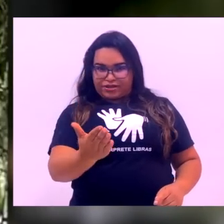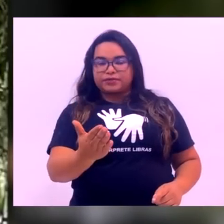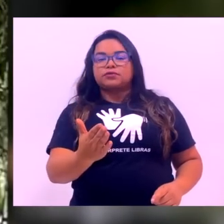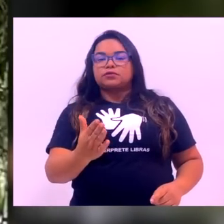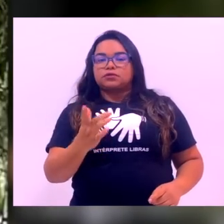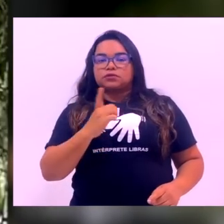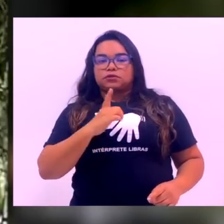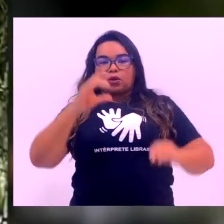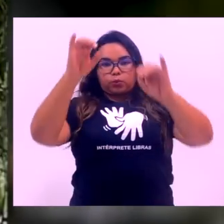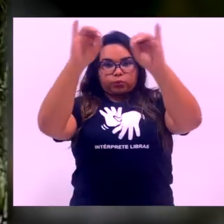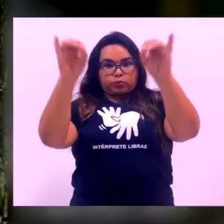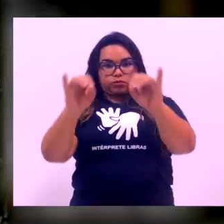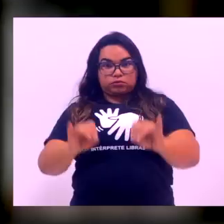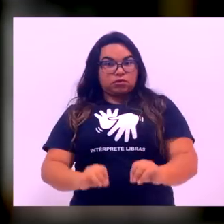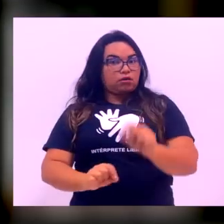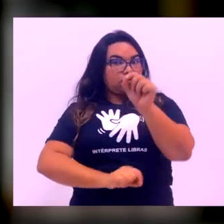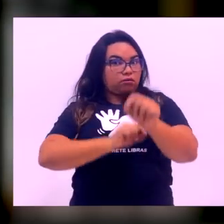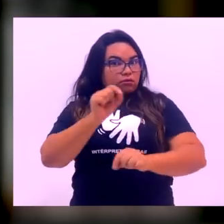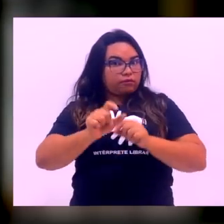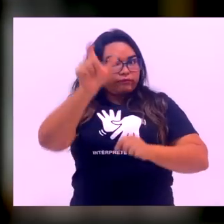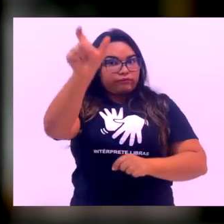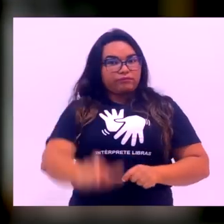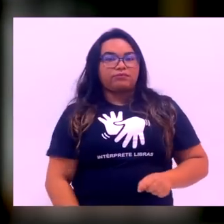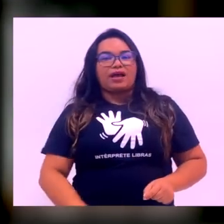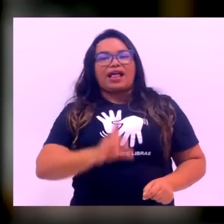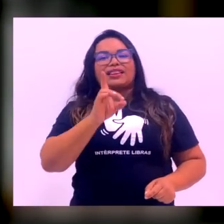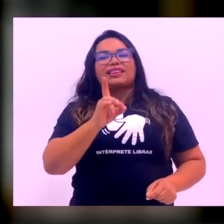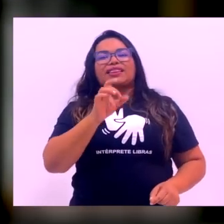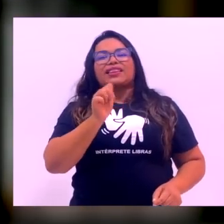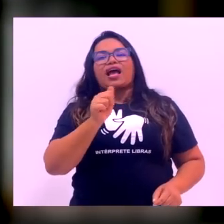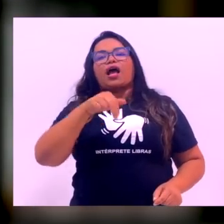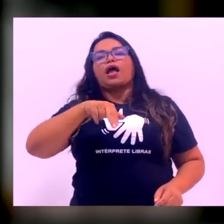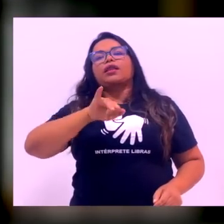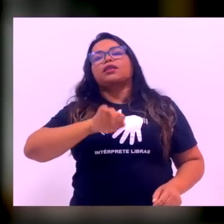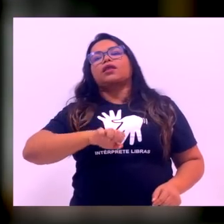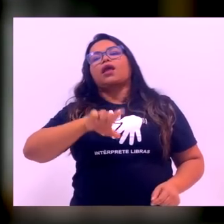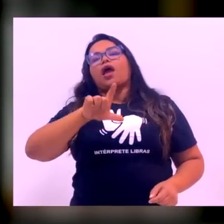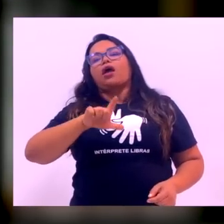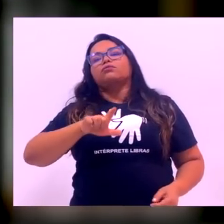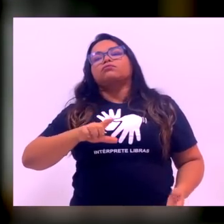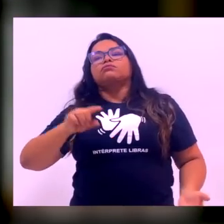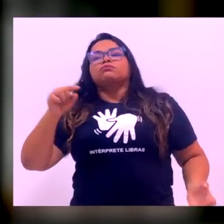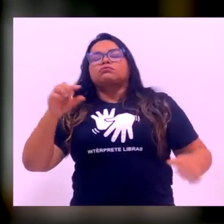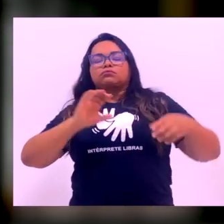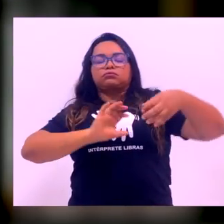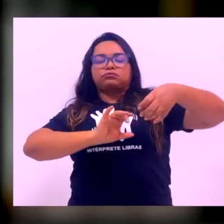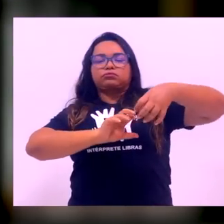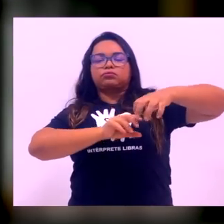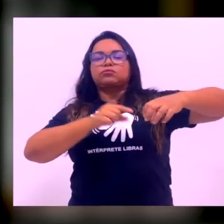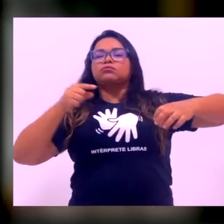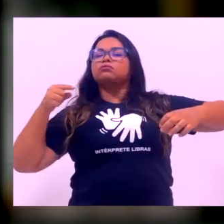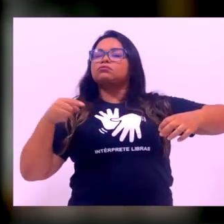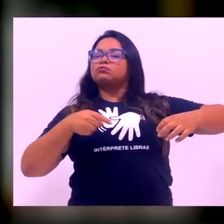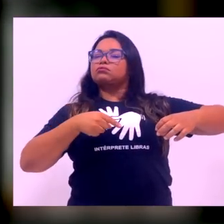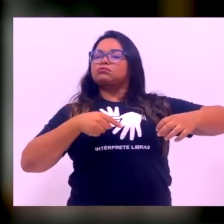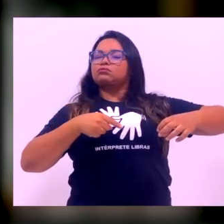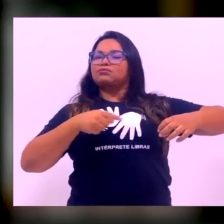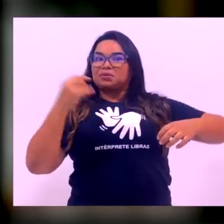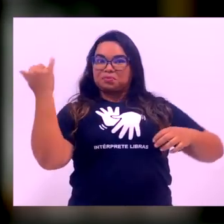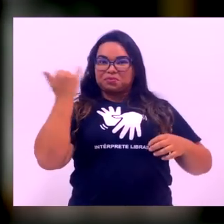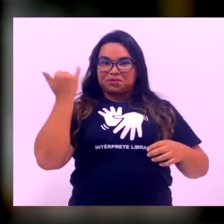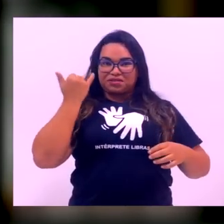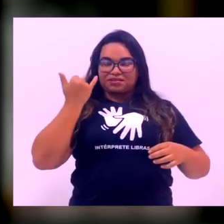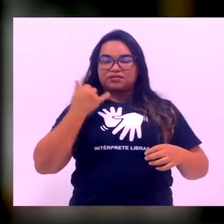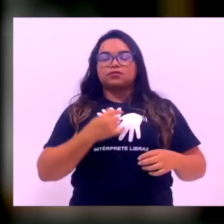fora da catedral. Ali está a estátua do profeta Daniel, com o dedo apontado para um rolo. Uma profecia